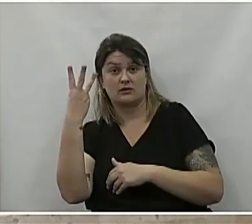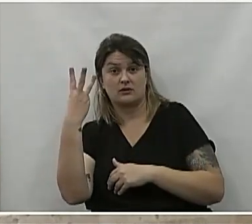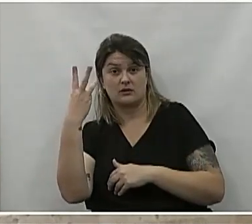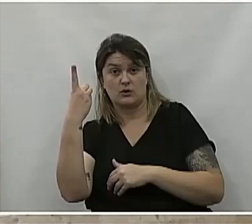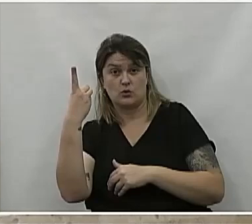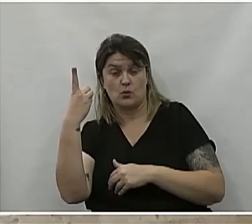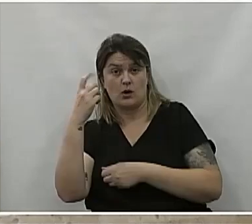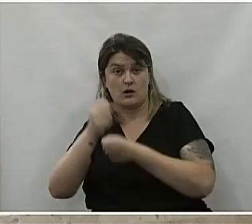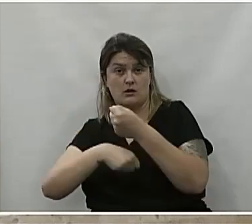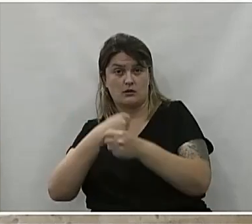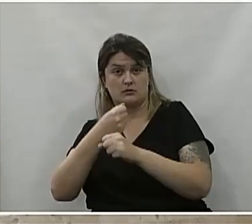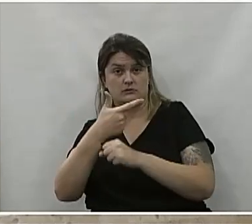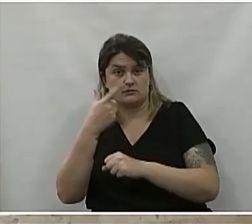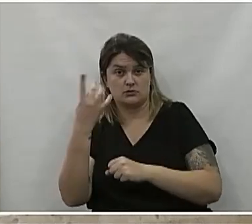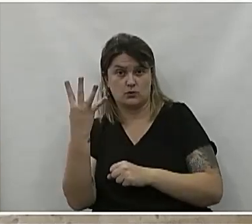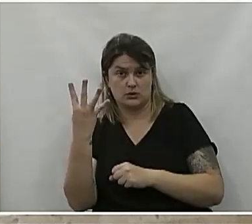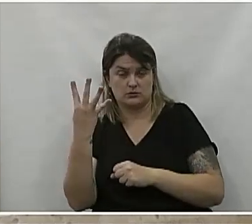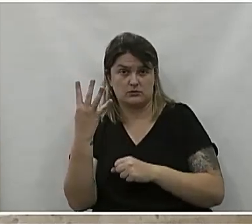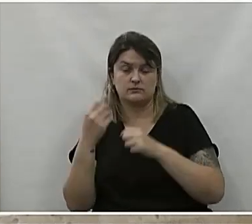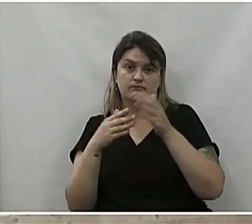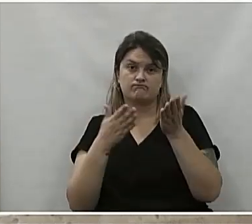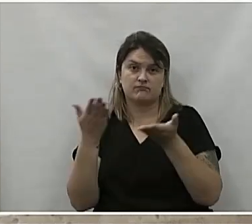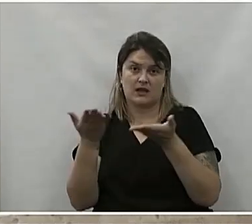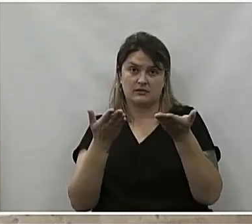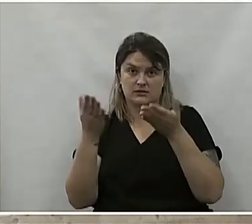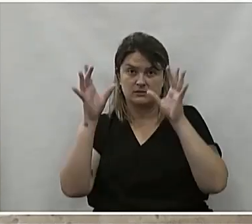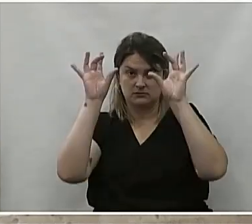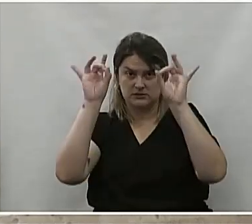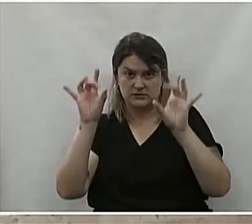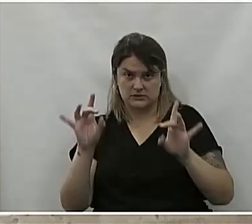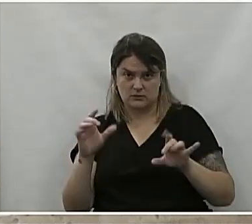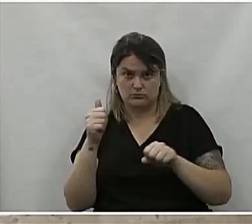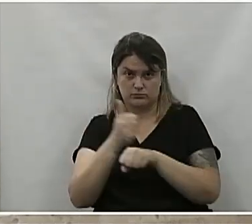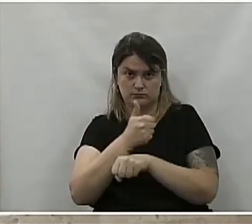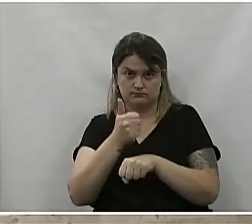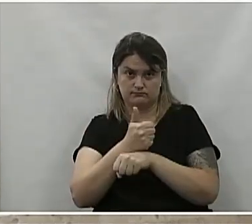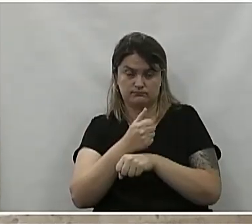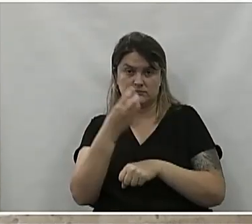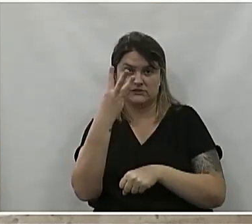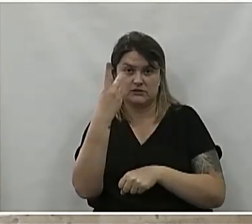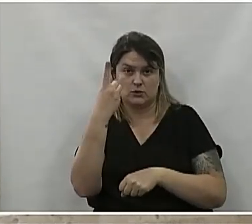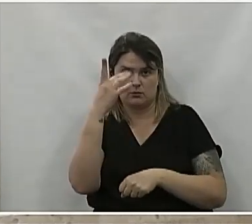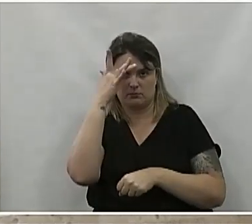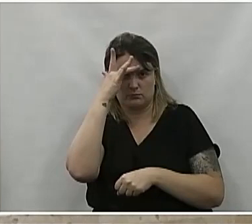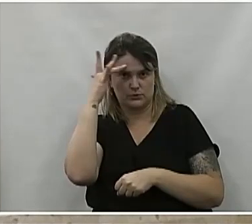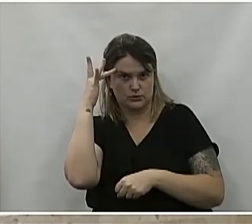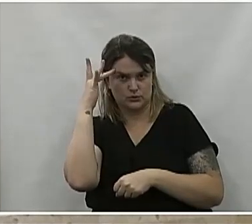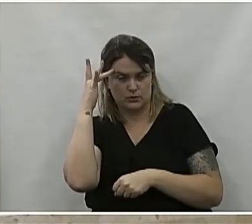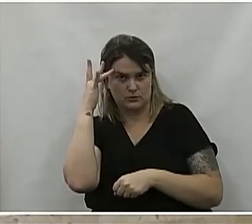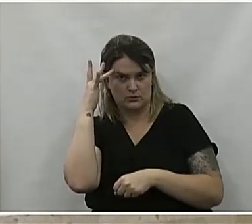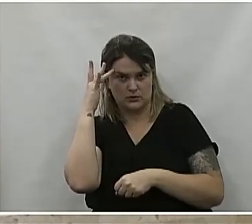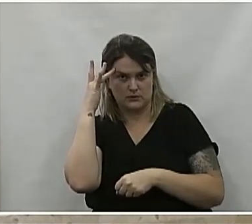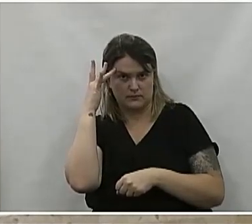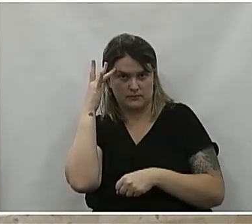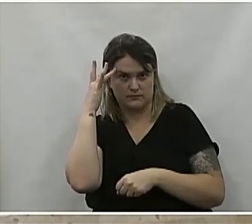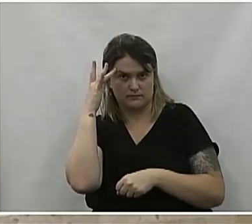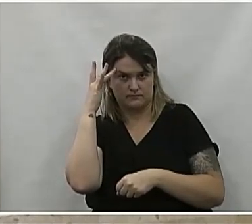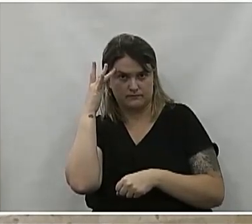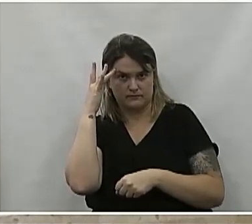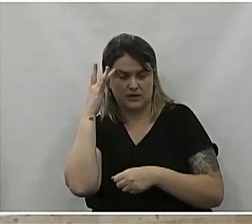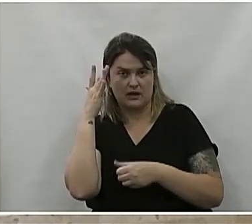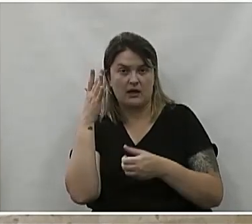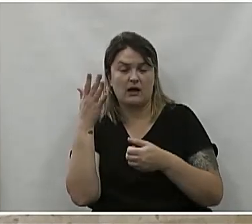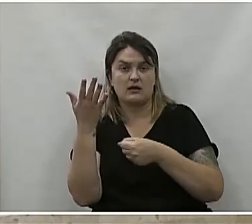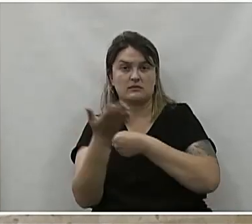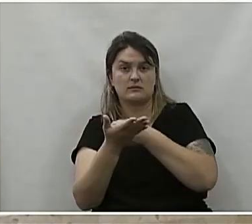2024 Isso na atenção Especializada Dos 31 pacientes Da Da